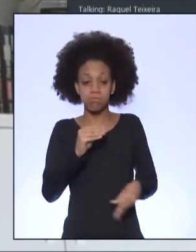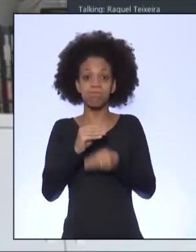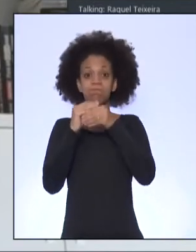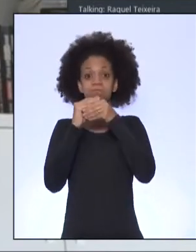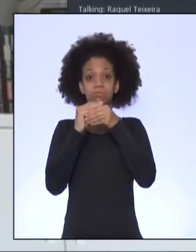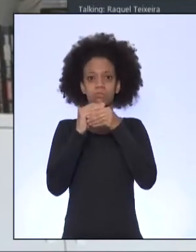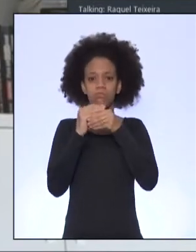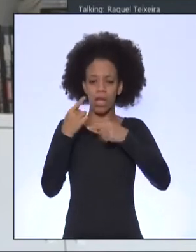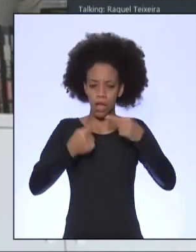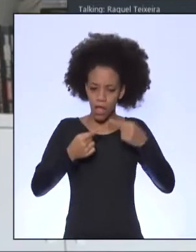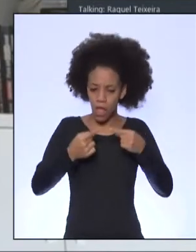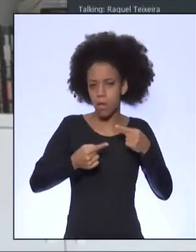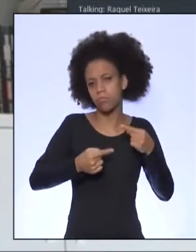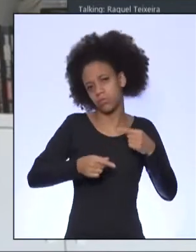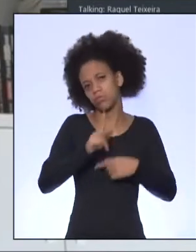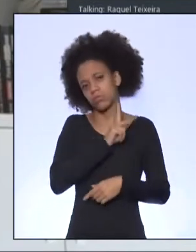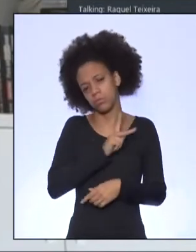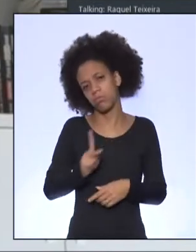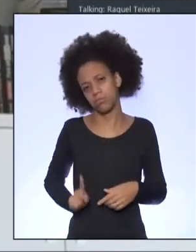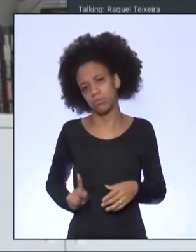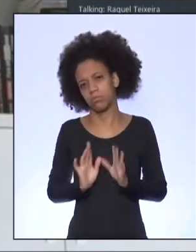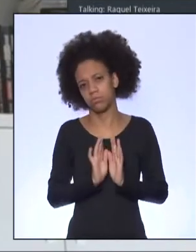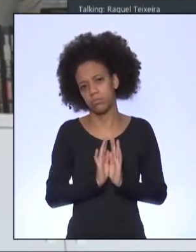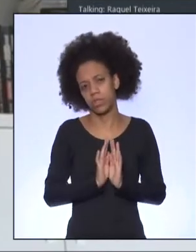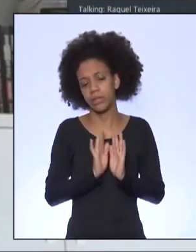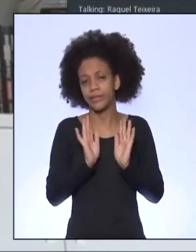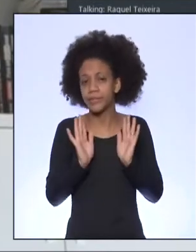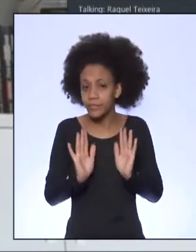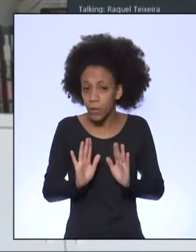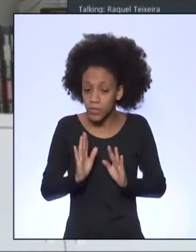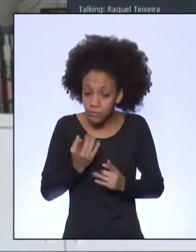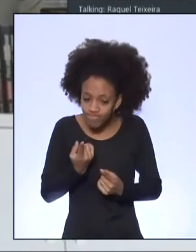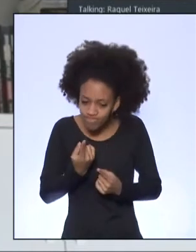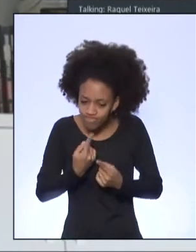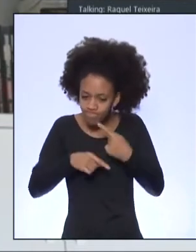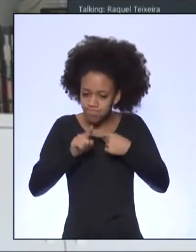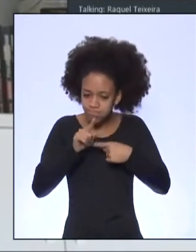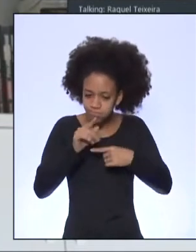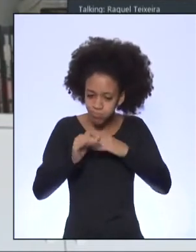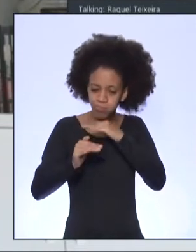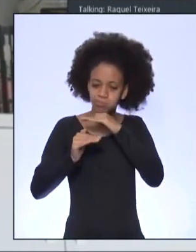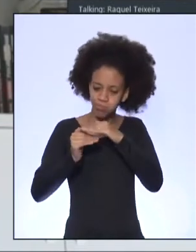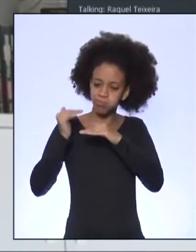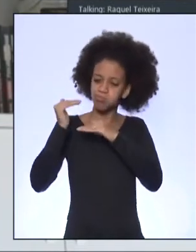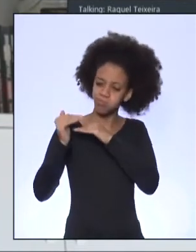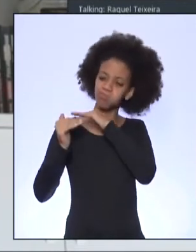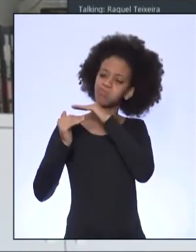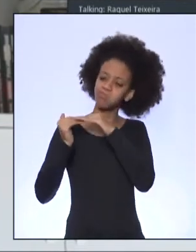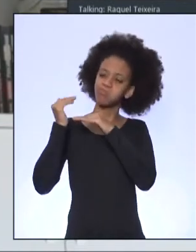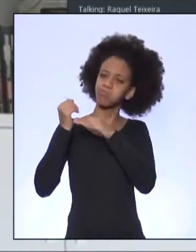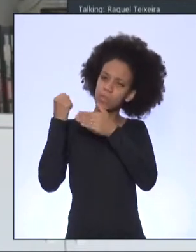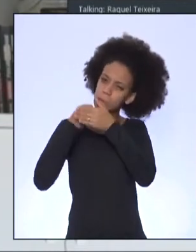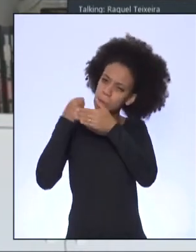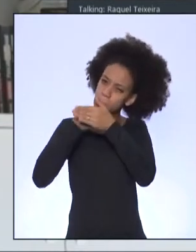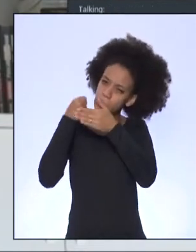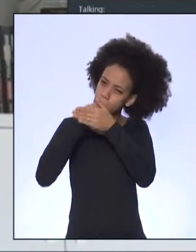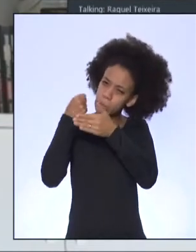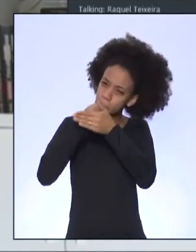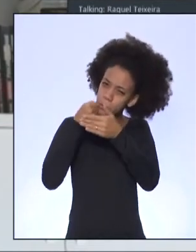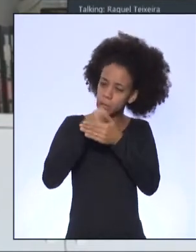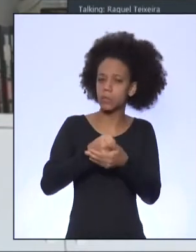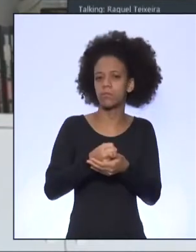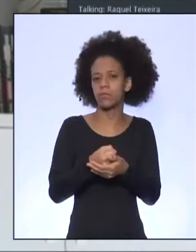em políticas públicas. Portanto, esse desenvolvimento intencional, explícito,